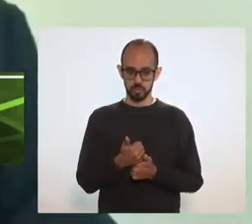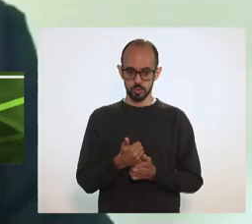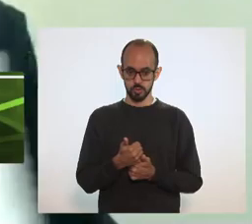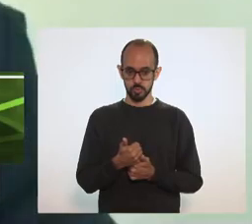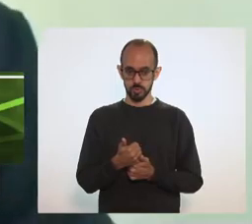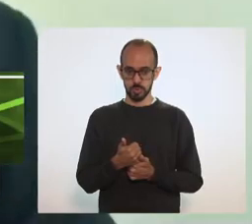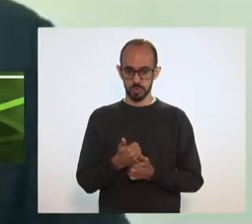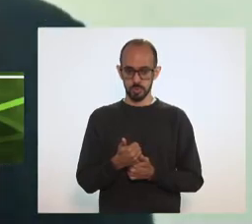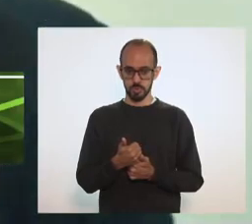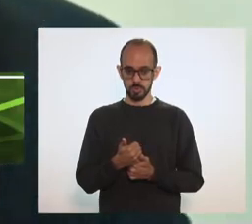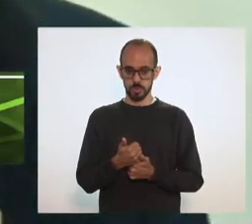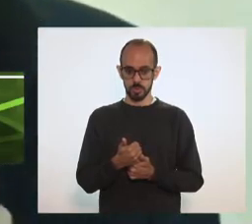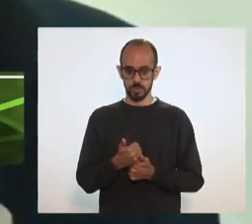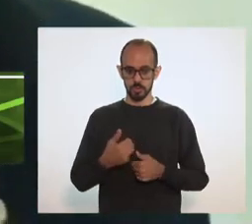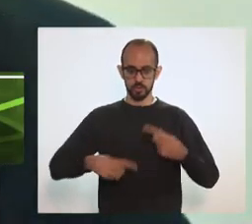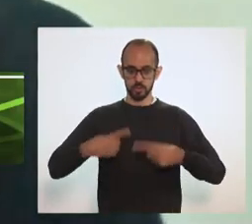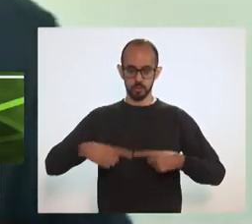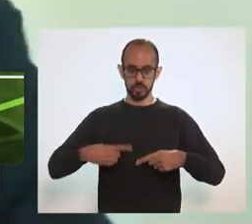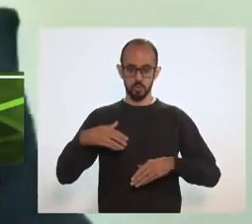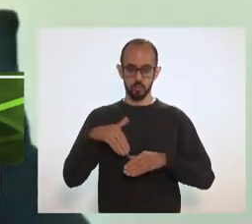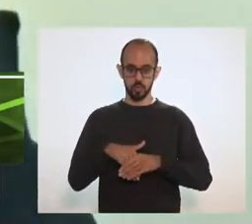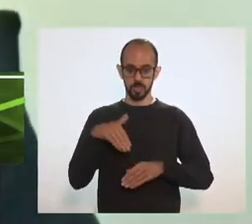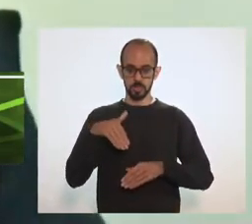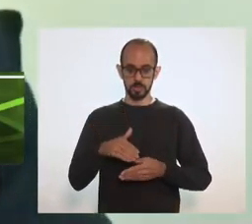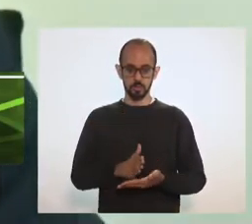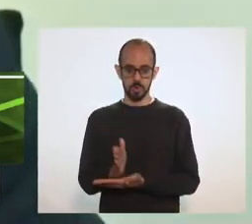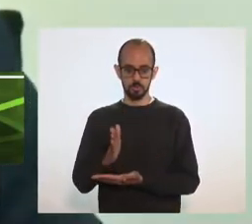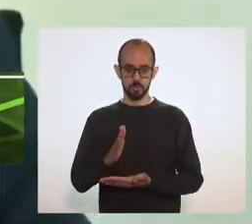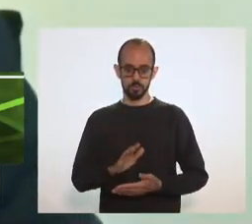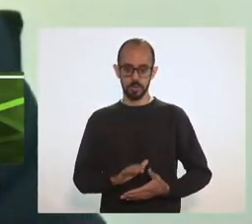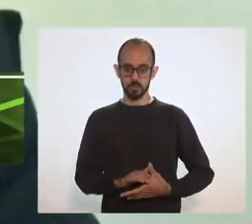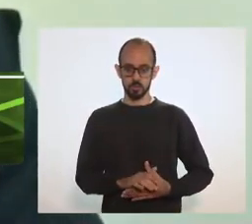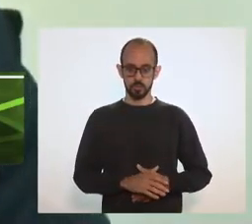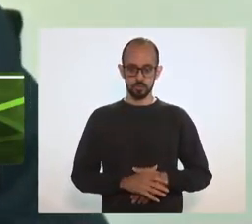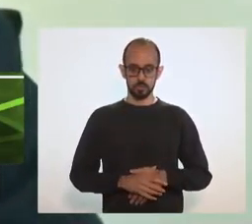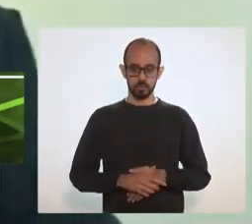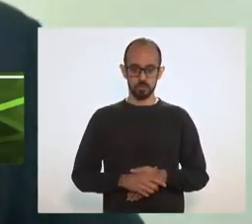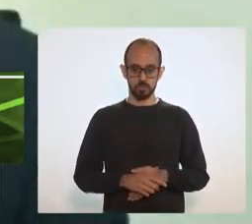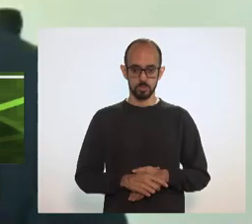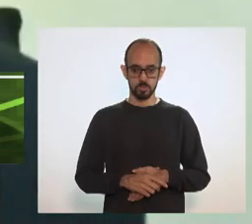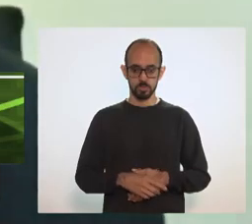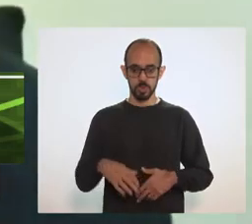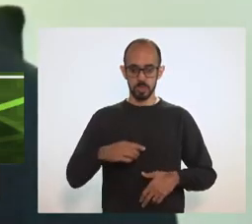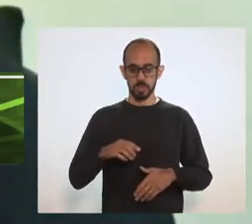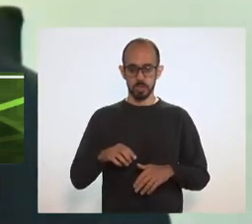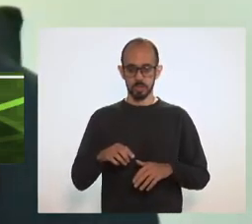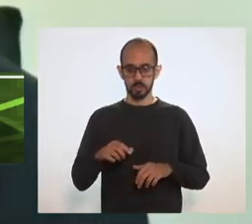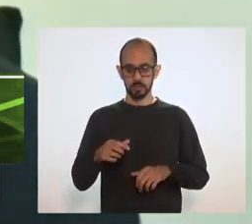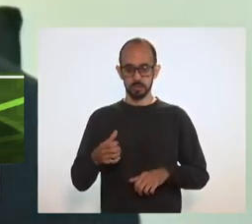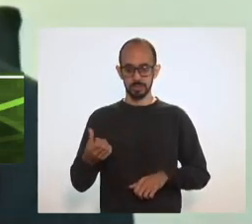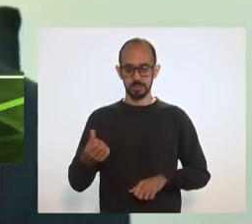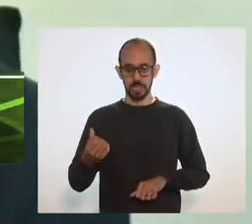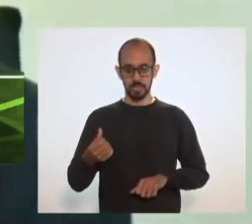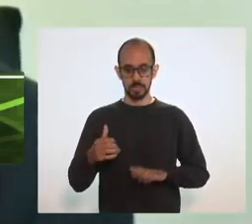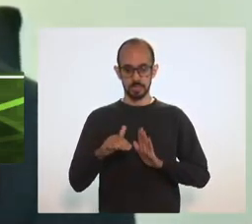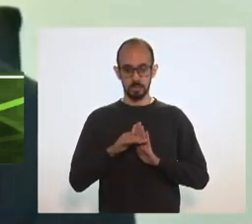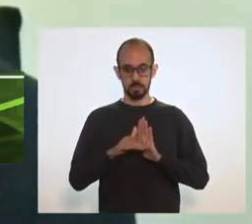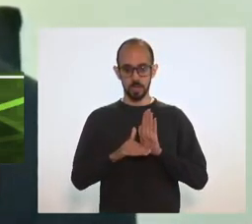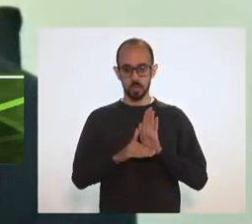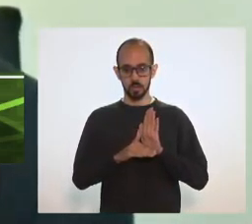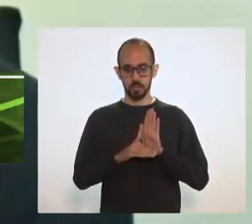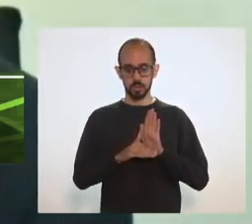44. Então, deputado Carlos Mim, projeto de lei 3131-2020, autoria da deputada Mônica Francisco, parecer pela juridicidade com emendas, concluindo